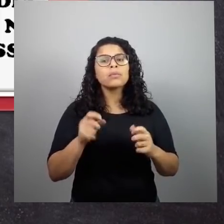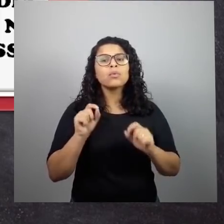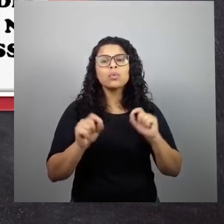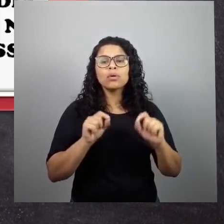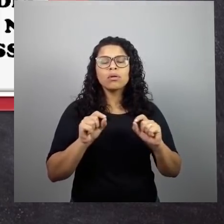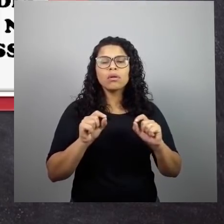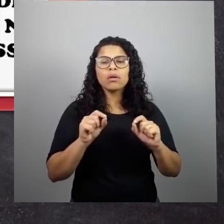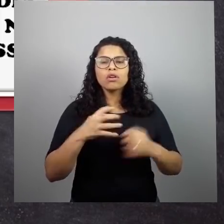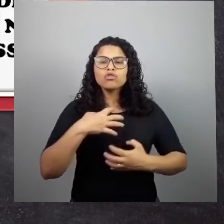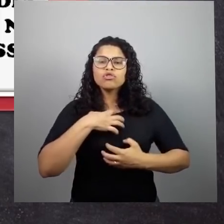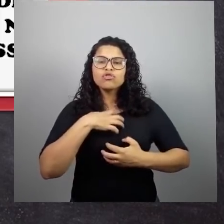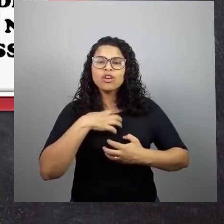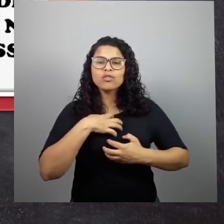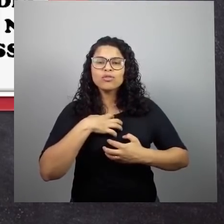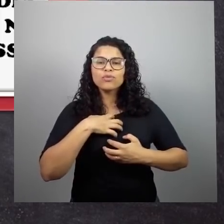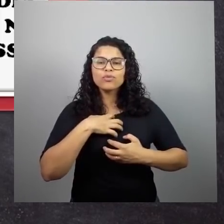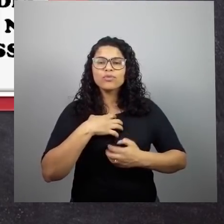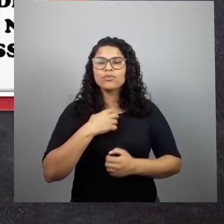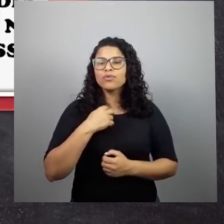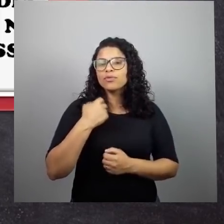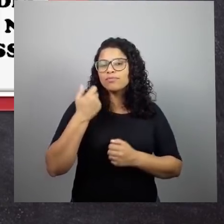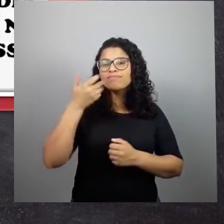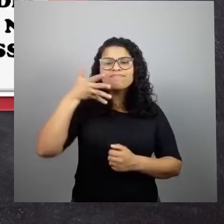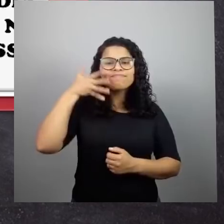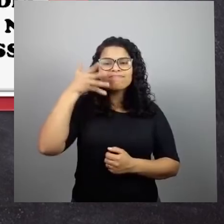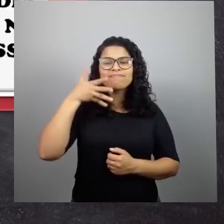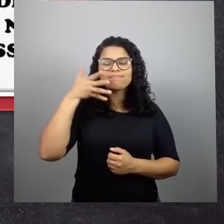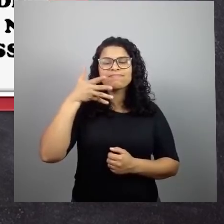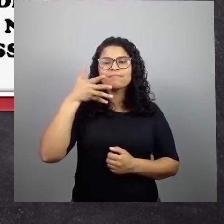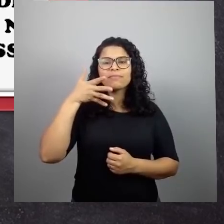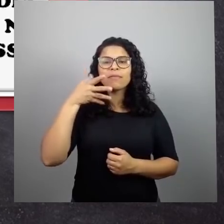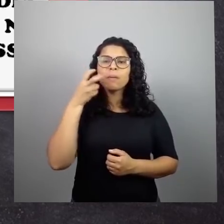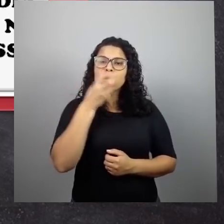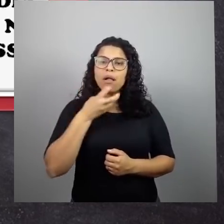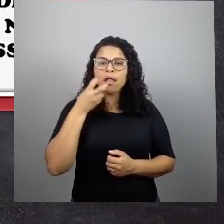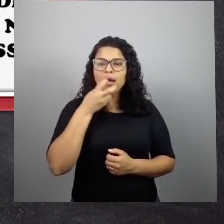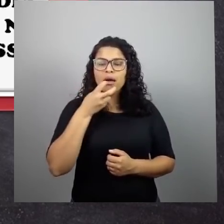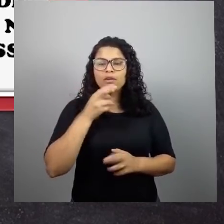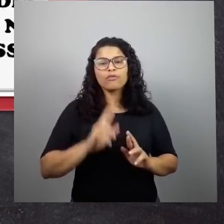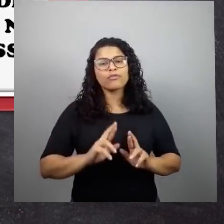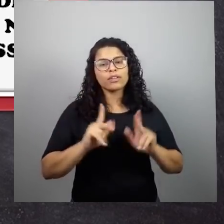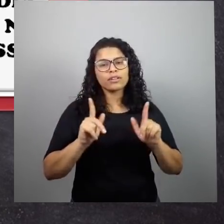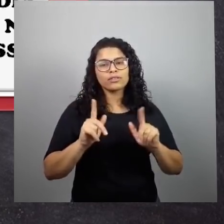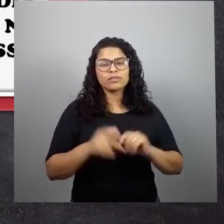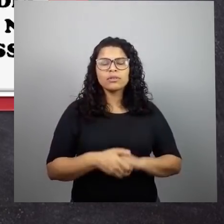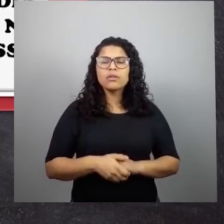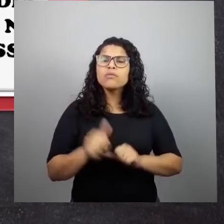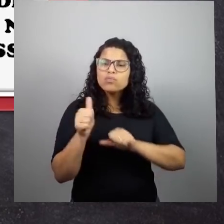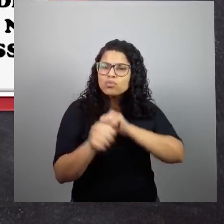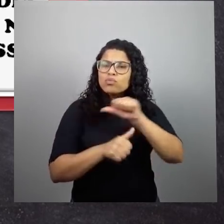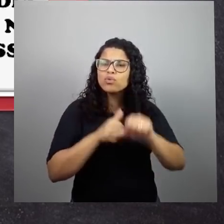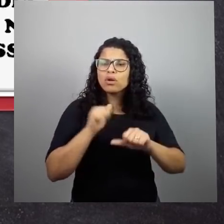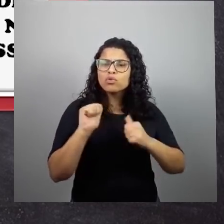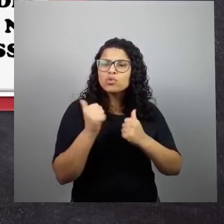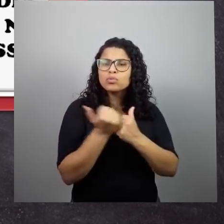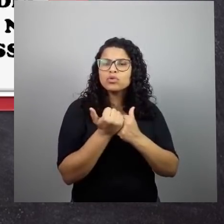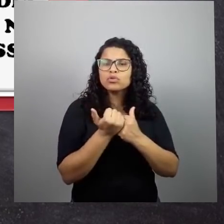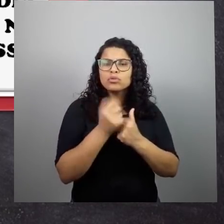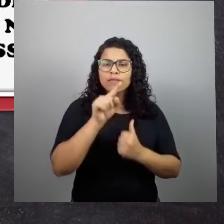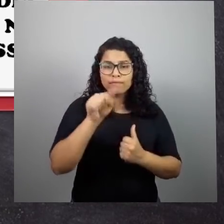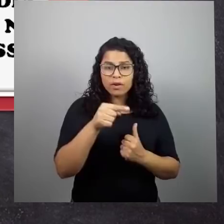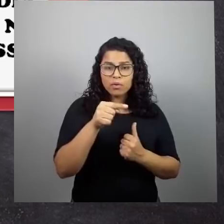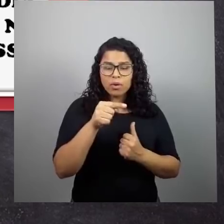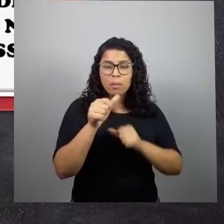chama de entonação, é diferente. Vamos ver como ficaria se eu usasse um ponto final no lugar da linha,